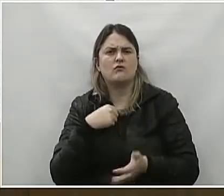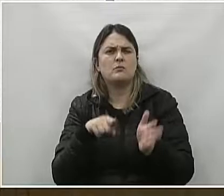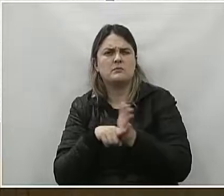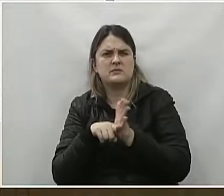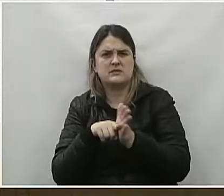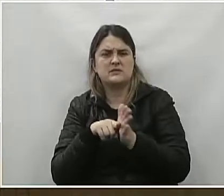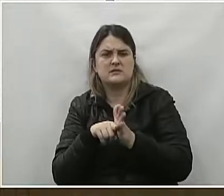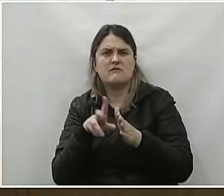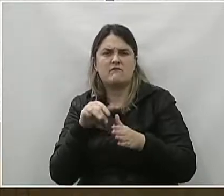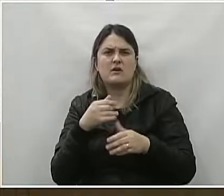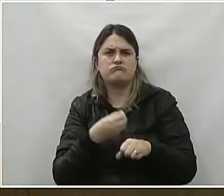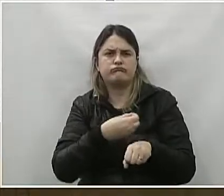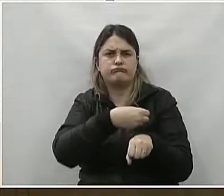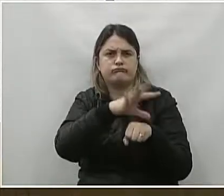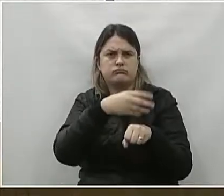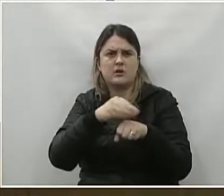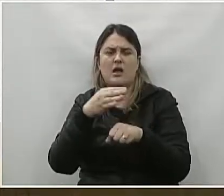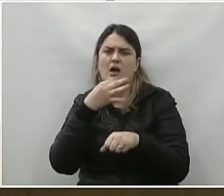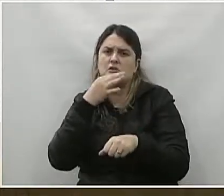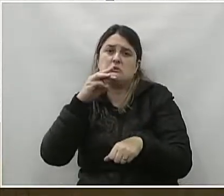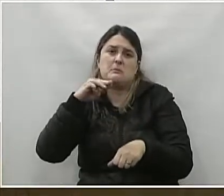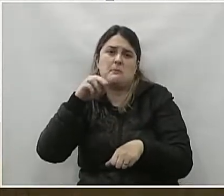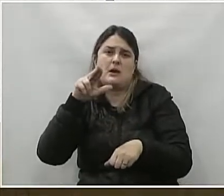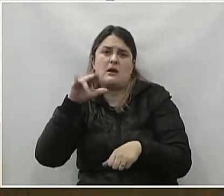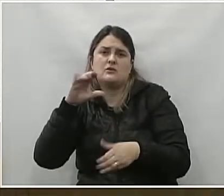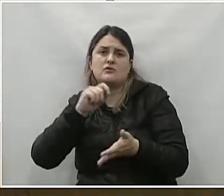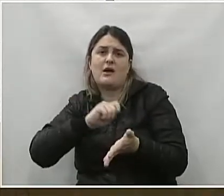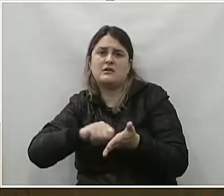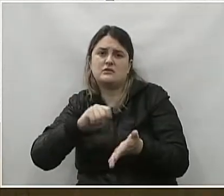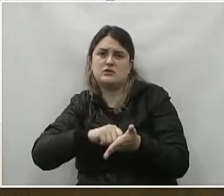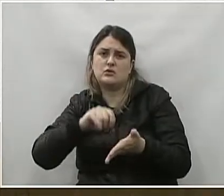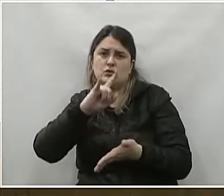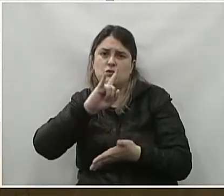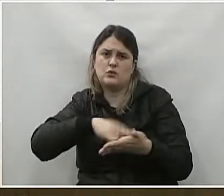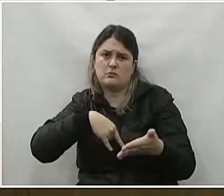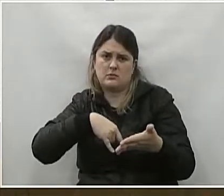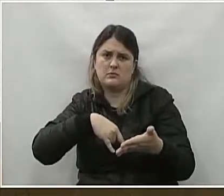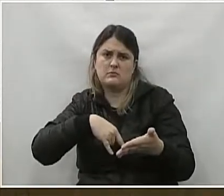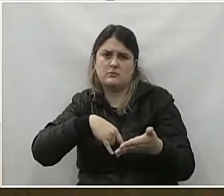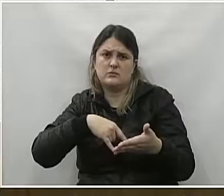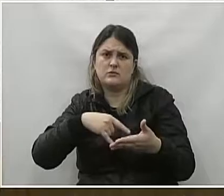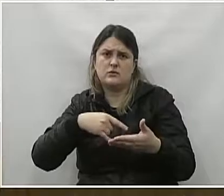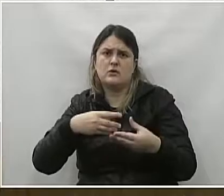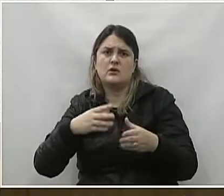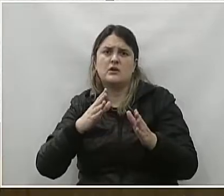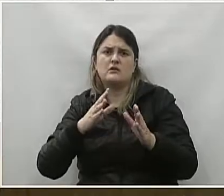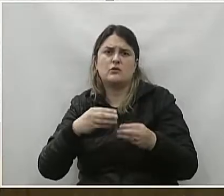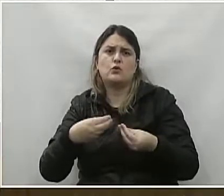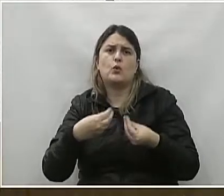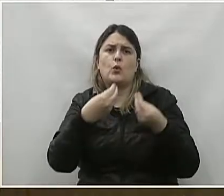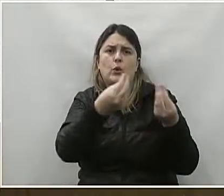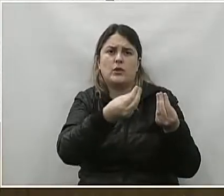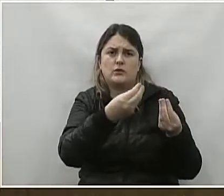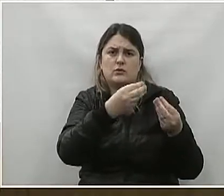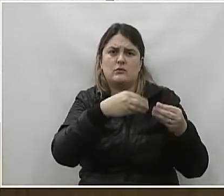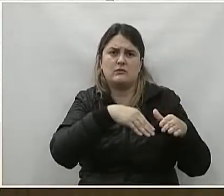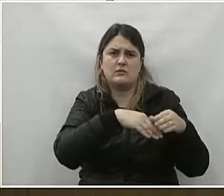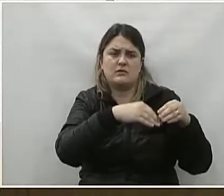para vocês. Não sei se o próprio Márcio não chegou até a assinar um documento passando, né, o terreno para o